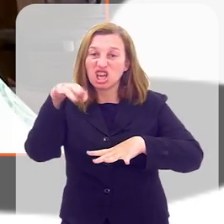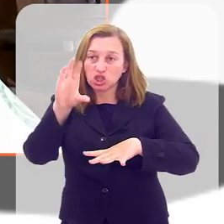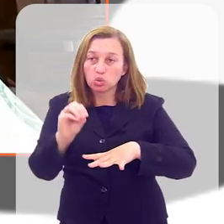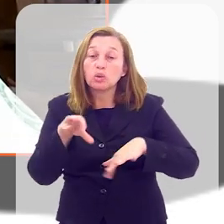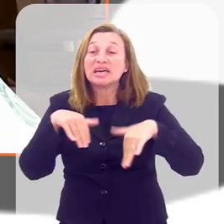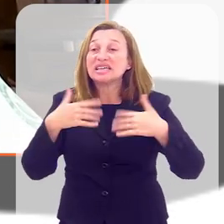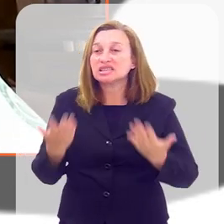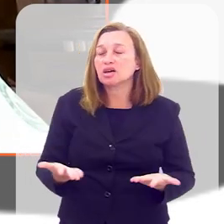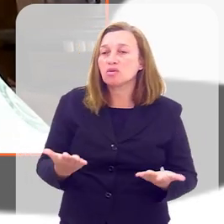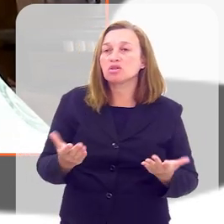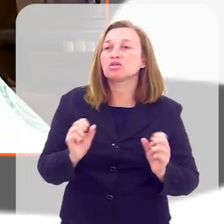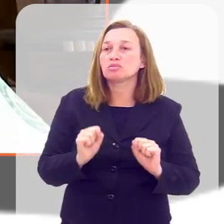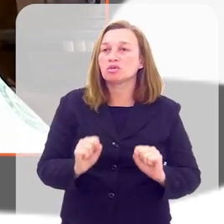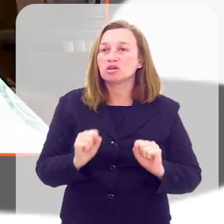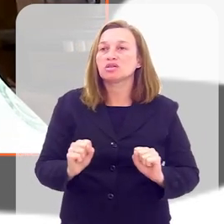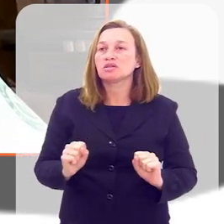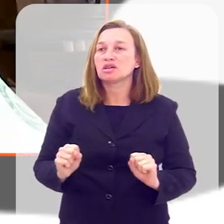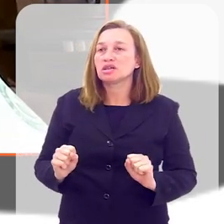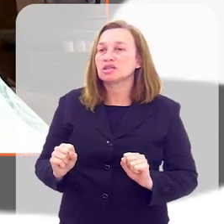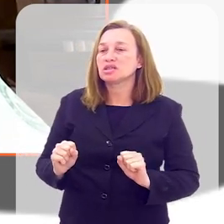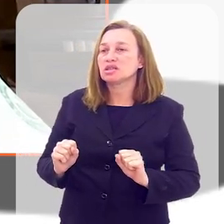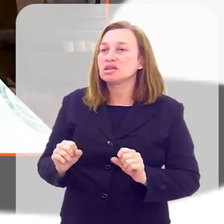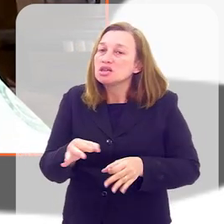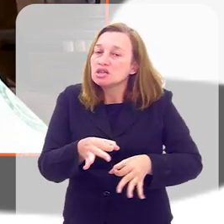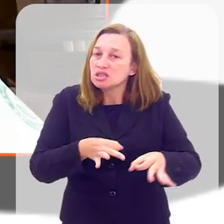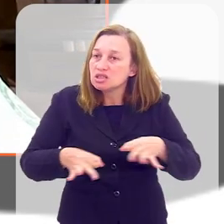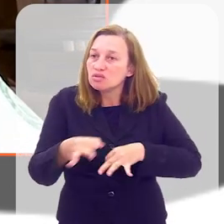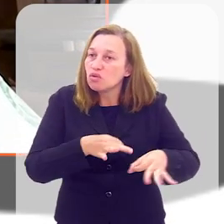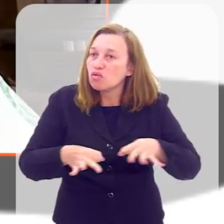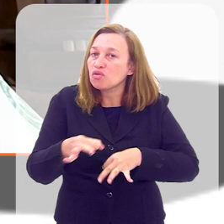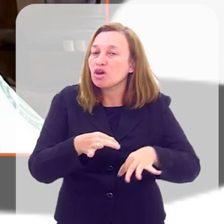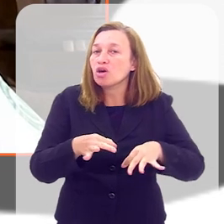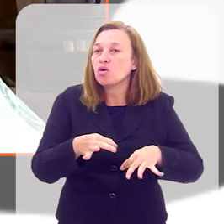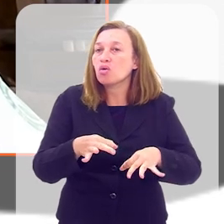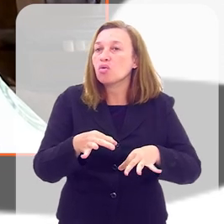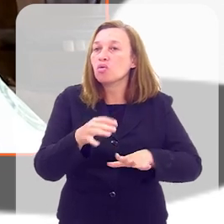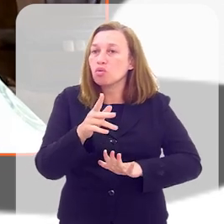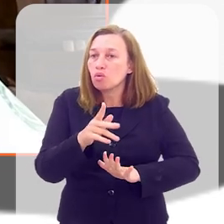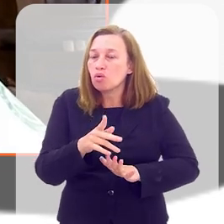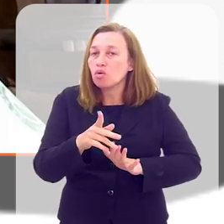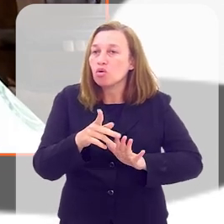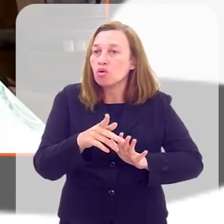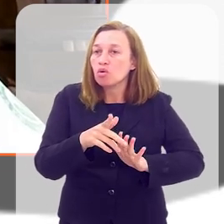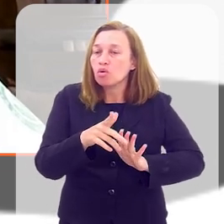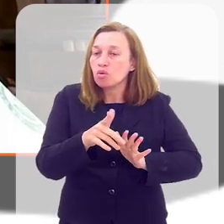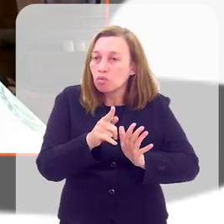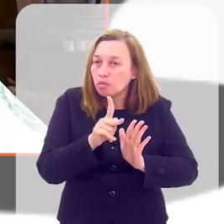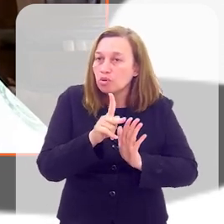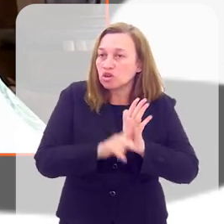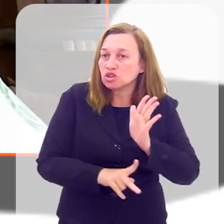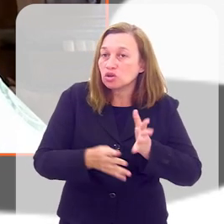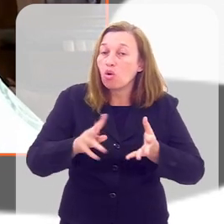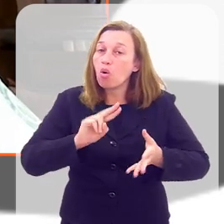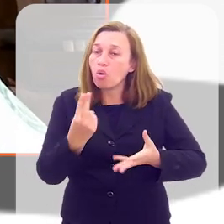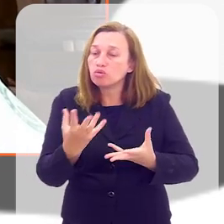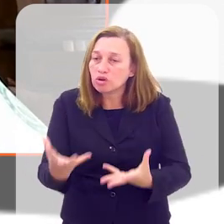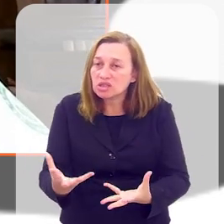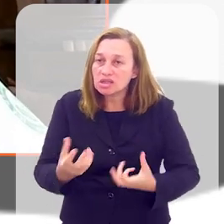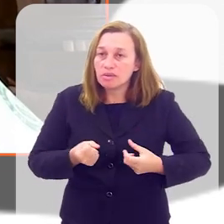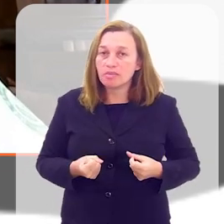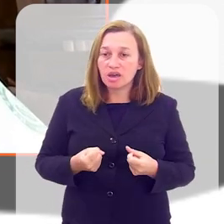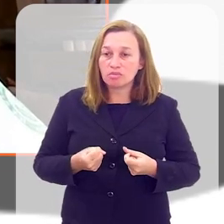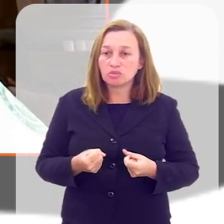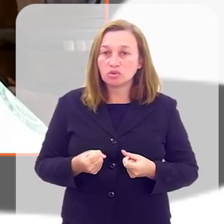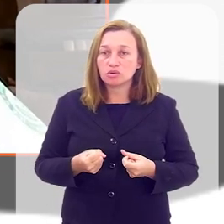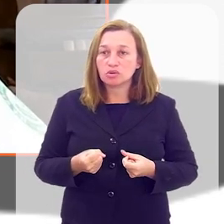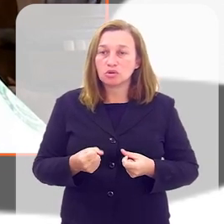né então a gente pode fazer contato conosco a gente desenvolve projeto podemos desenvolver os projetos ou recebemos